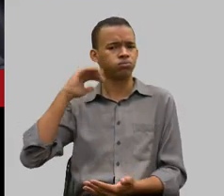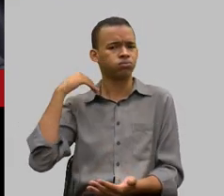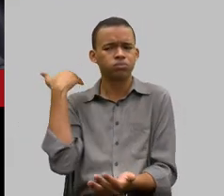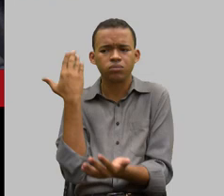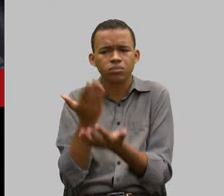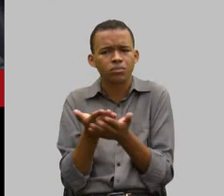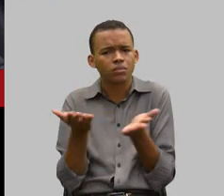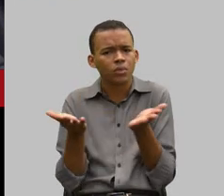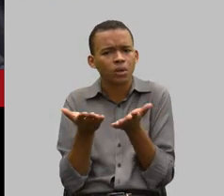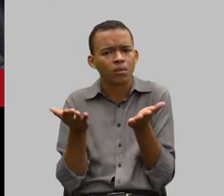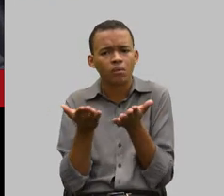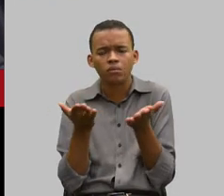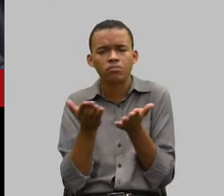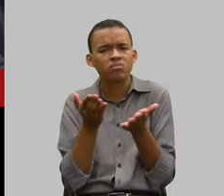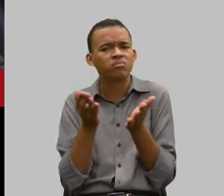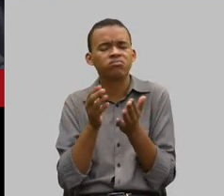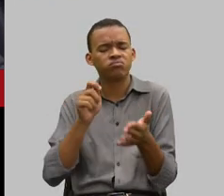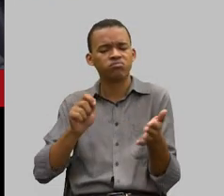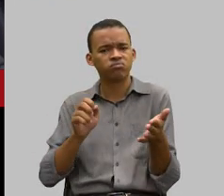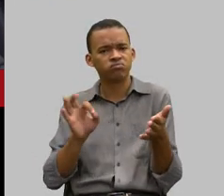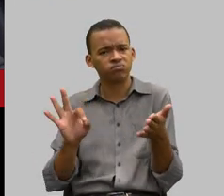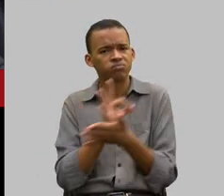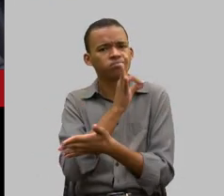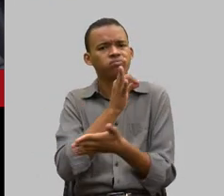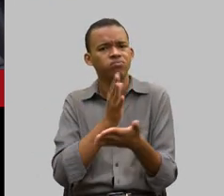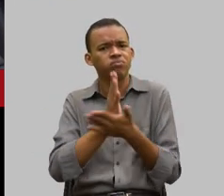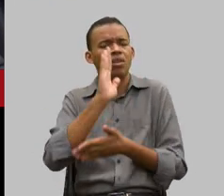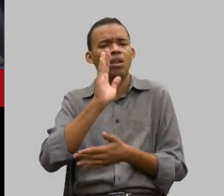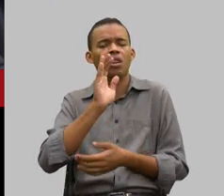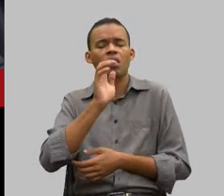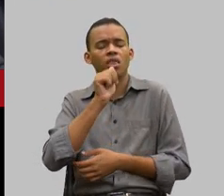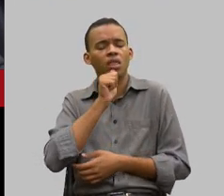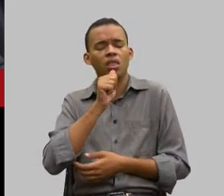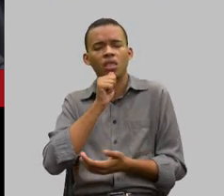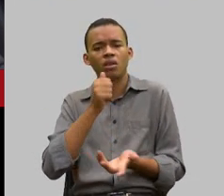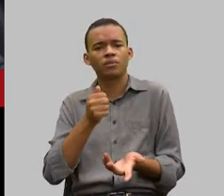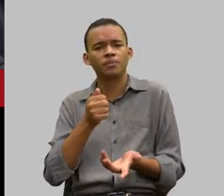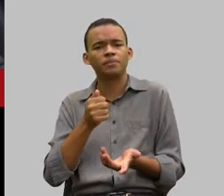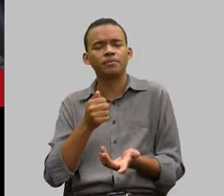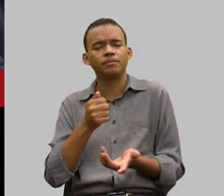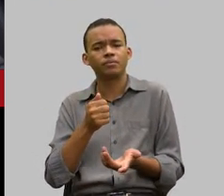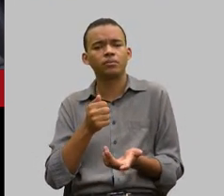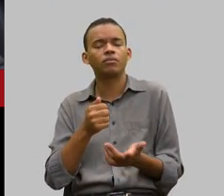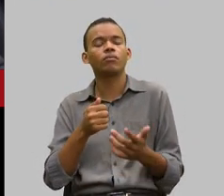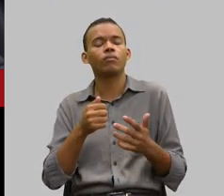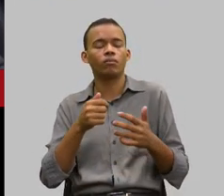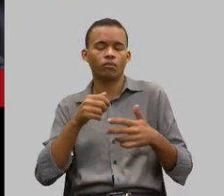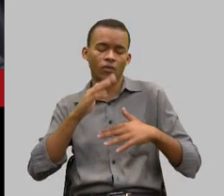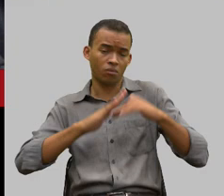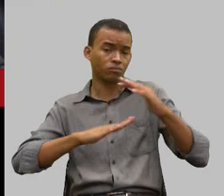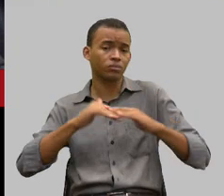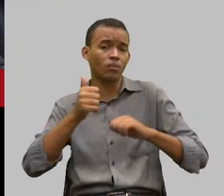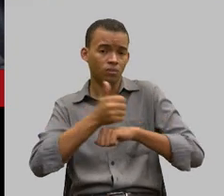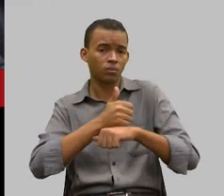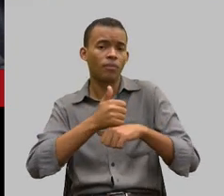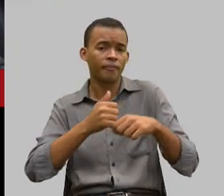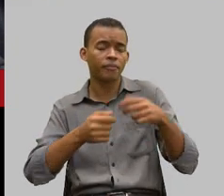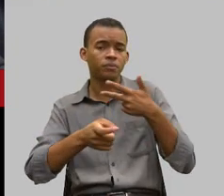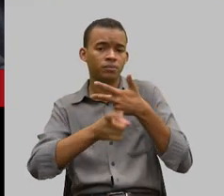4.62 concedidas ao servidores do executivo terceiro